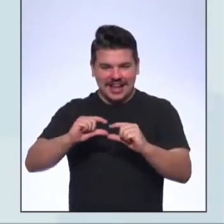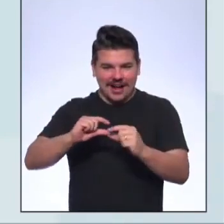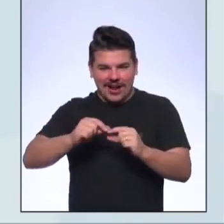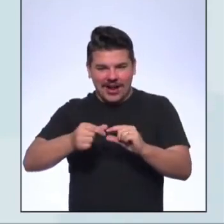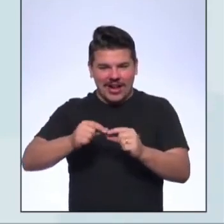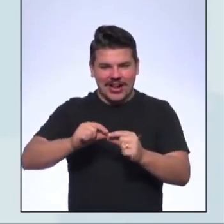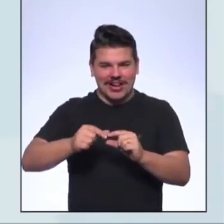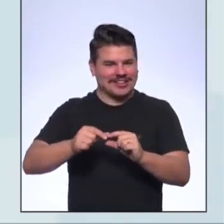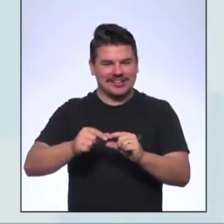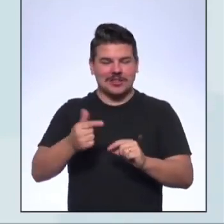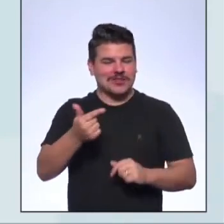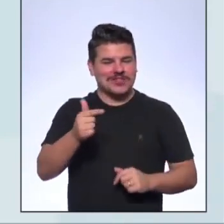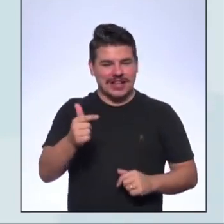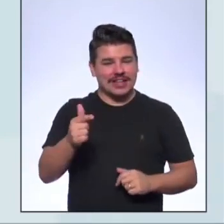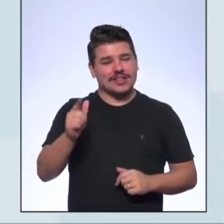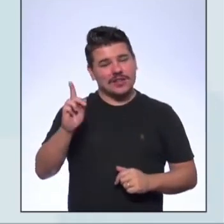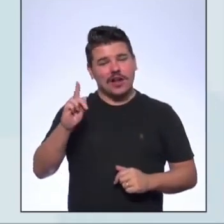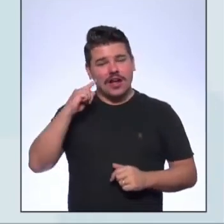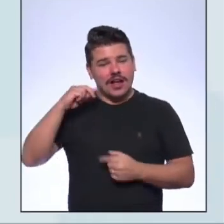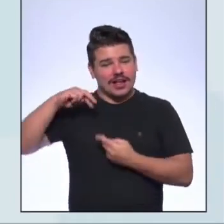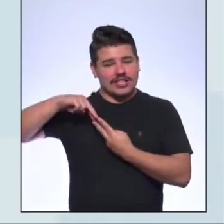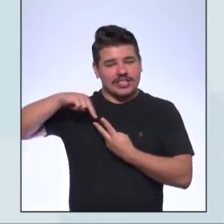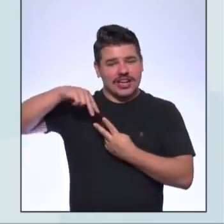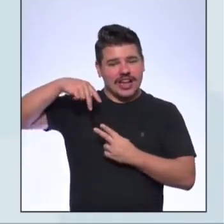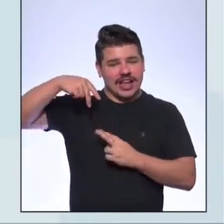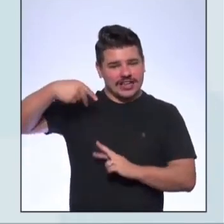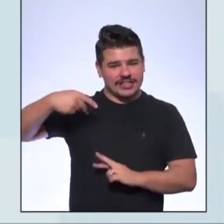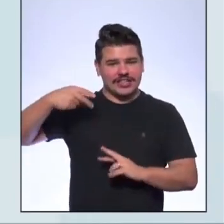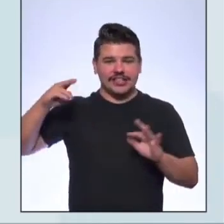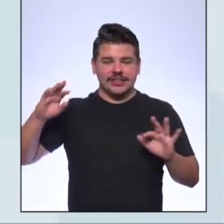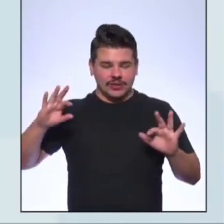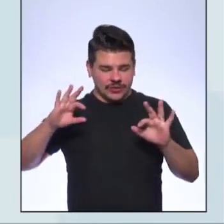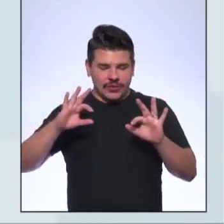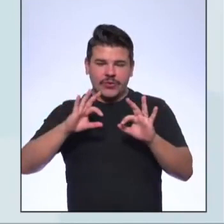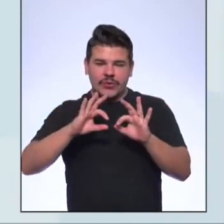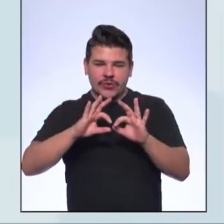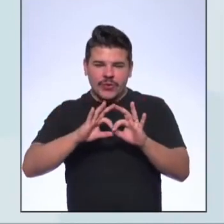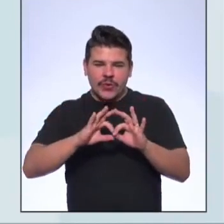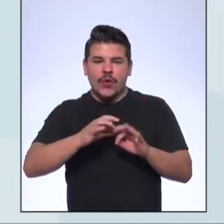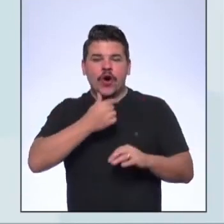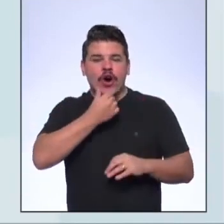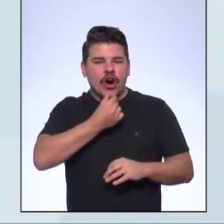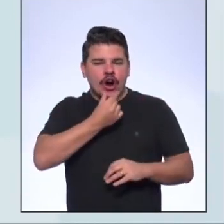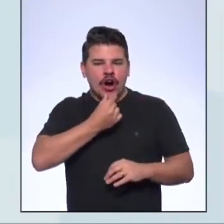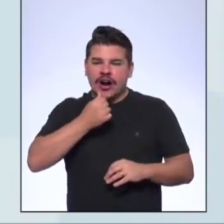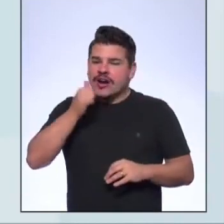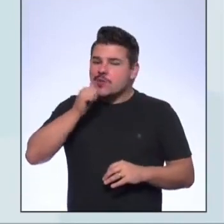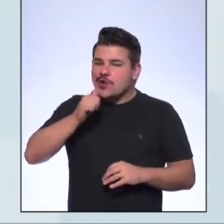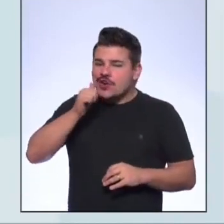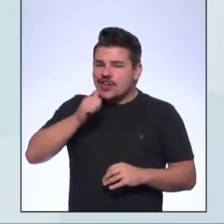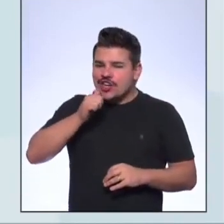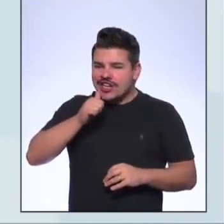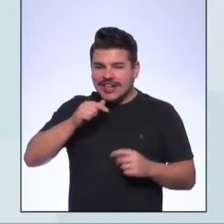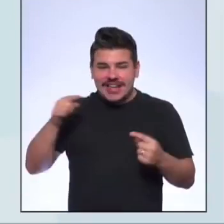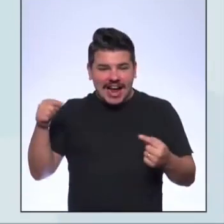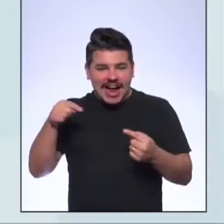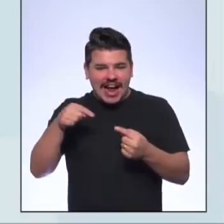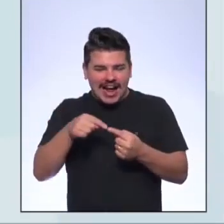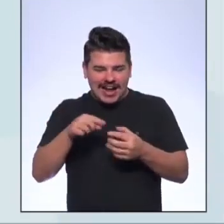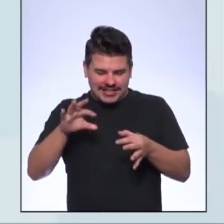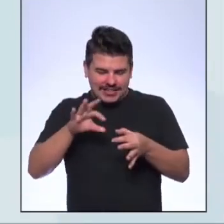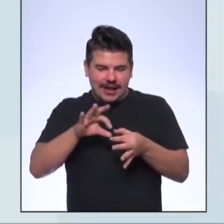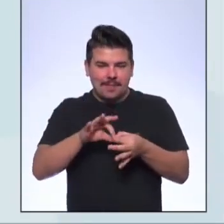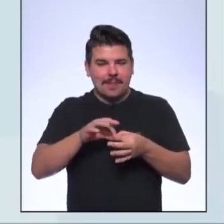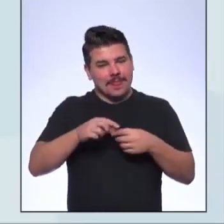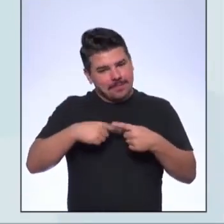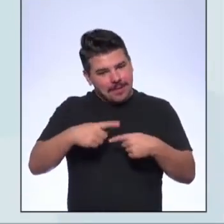indiferenciada que vai se unir ali quando o homem e a mulher forem se reproduzir. Então, no momento ali da fecundação, essas características são